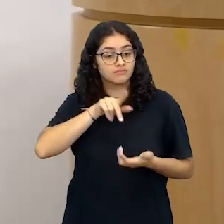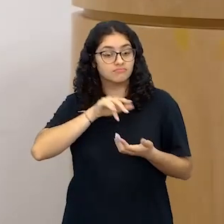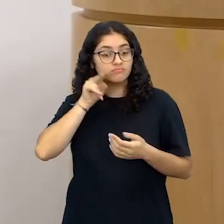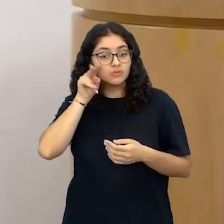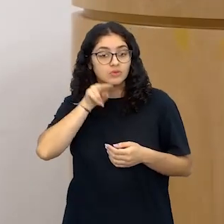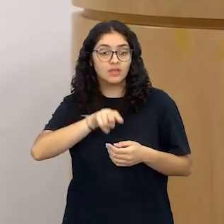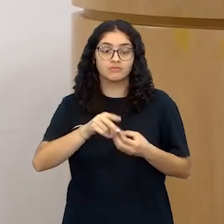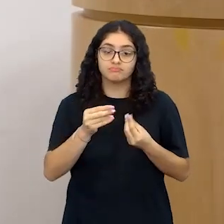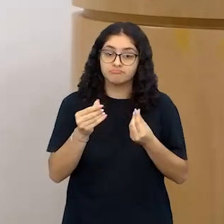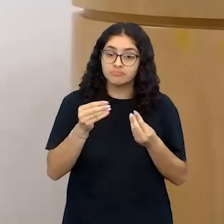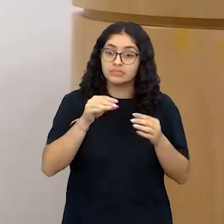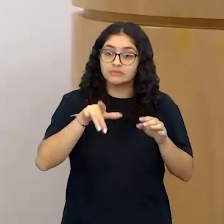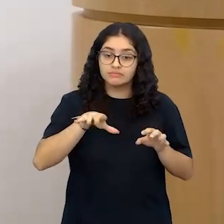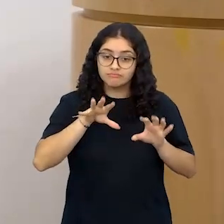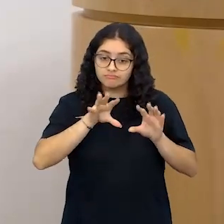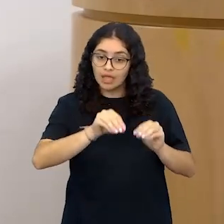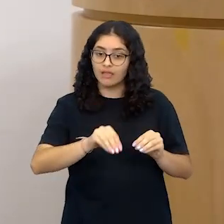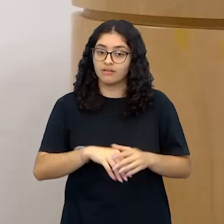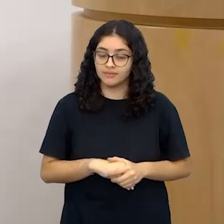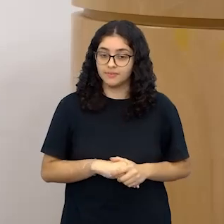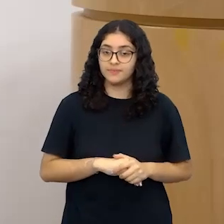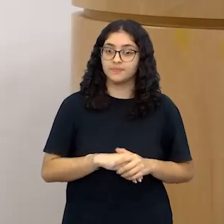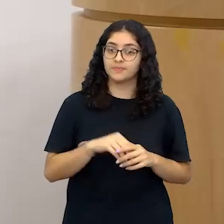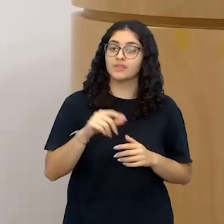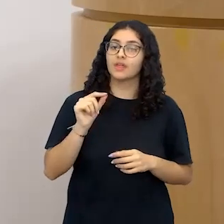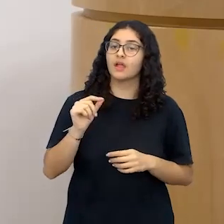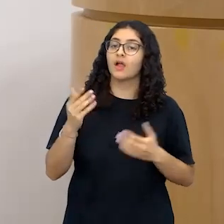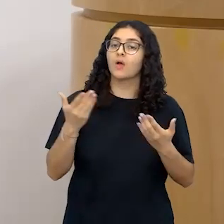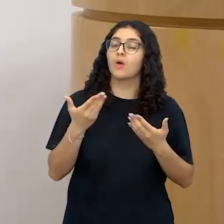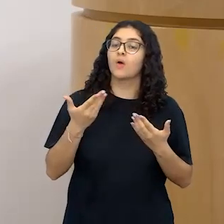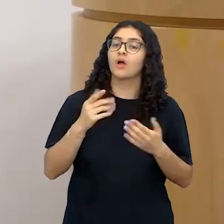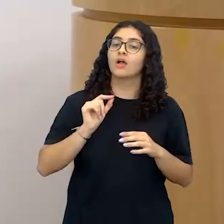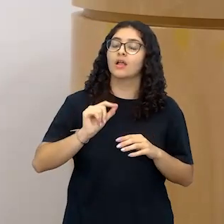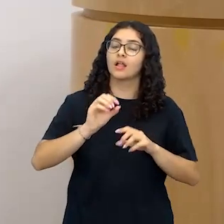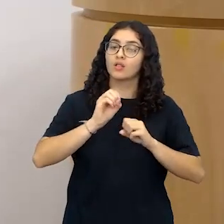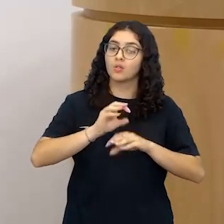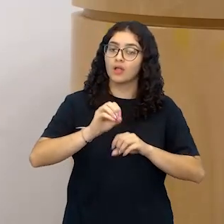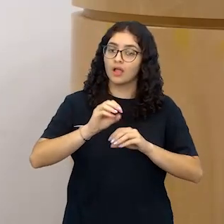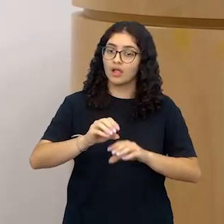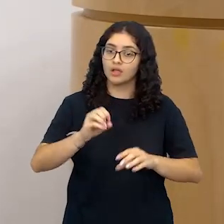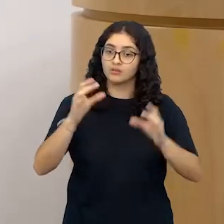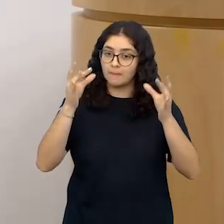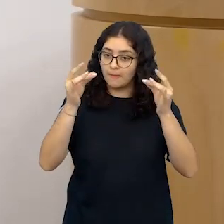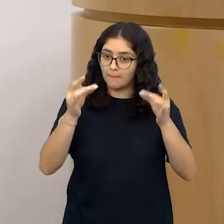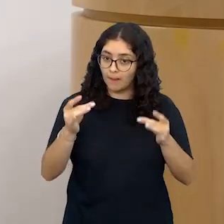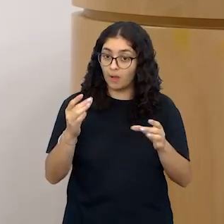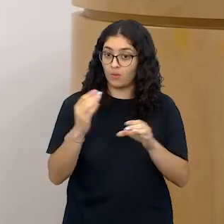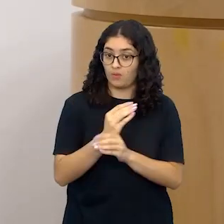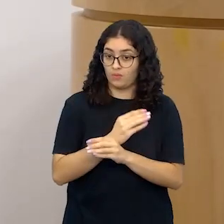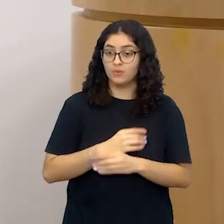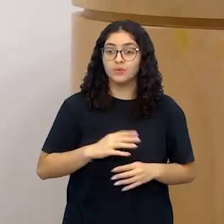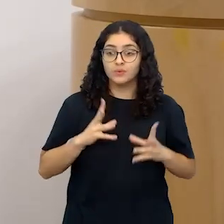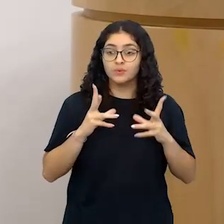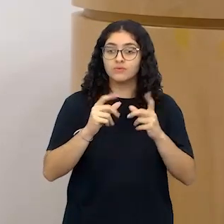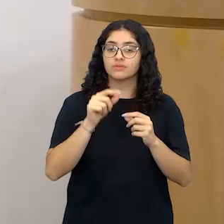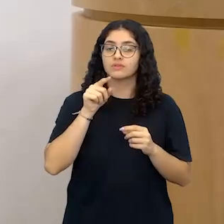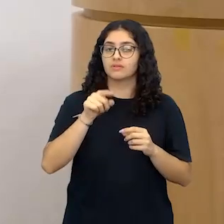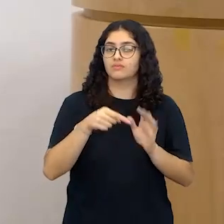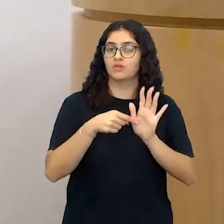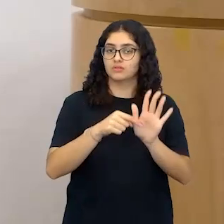E aí a gente traz aqui a conversa para a educação integral. Quando você coloca